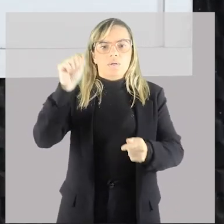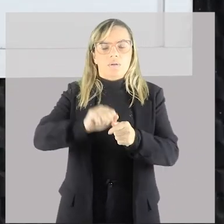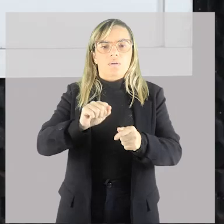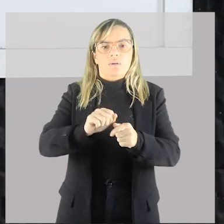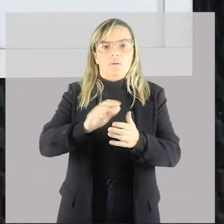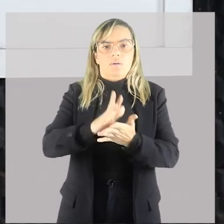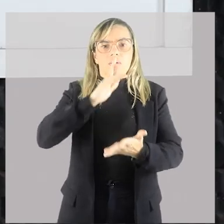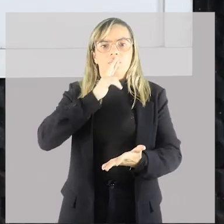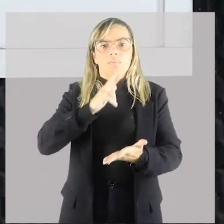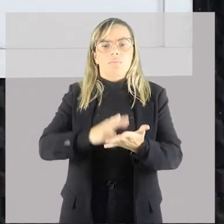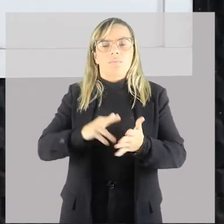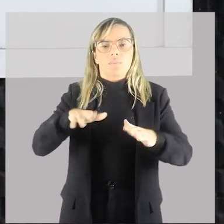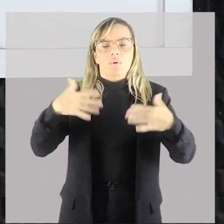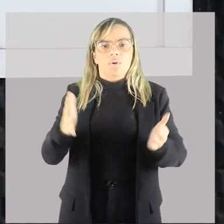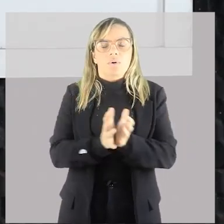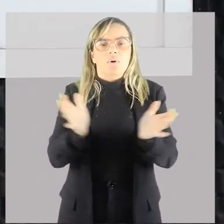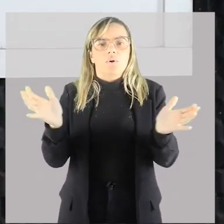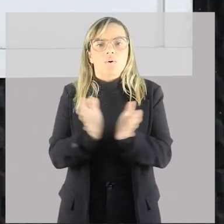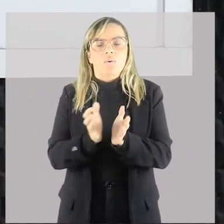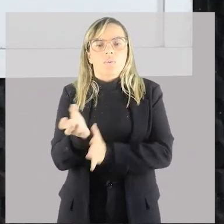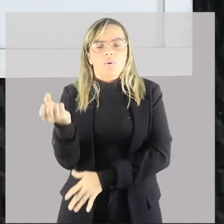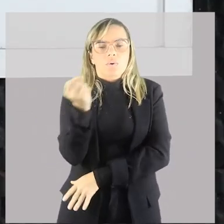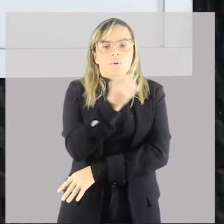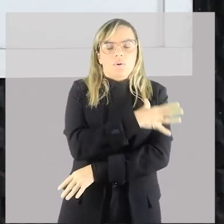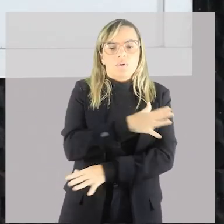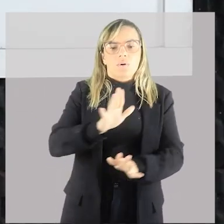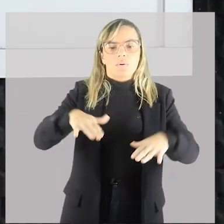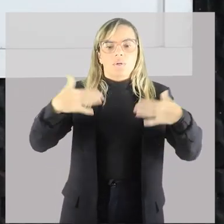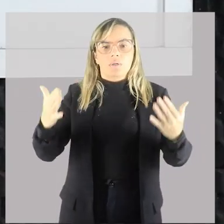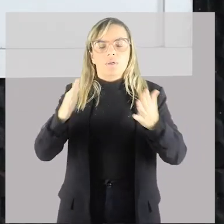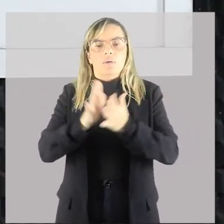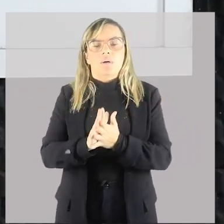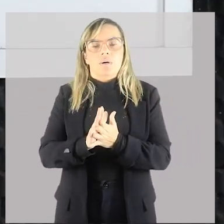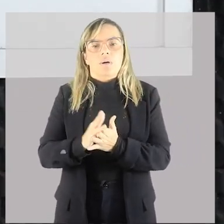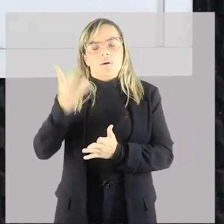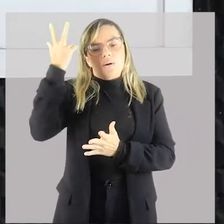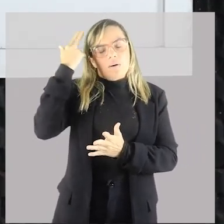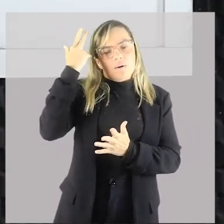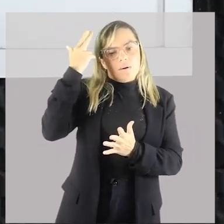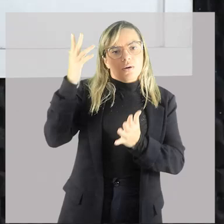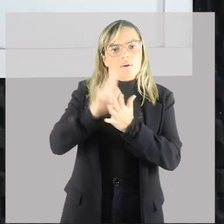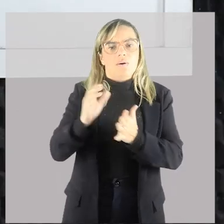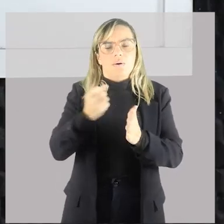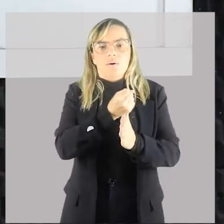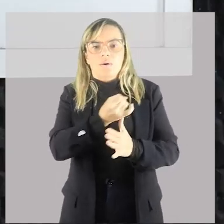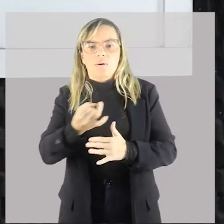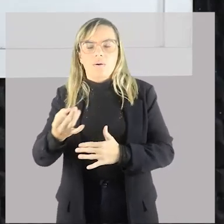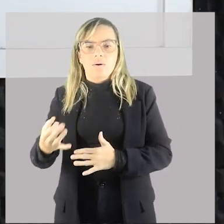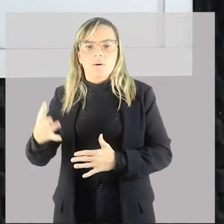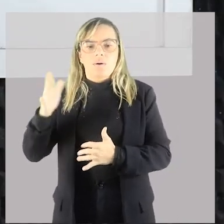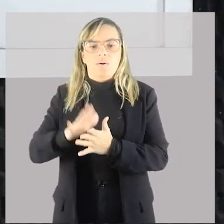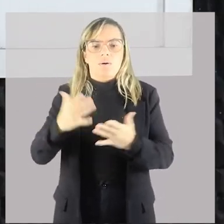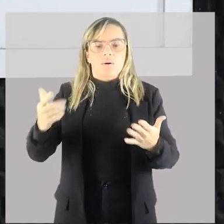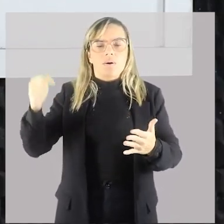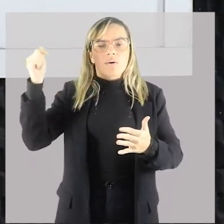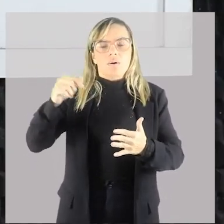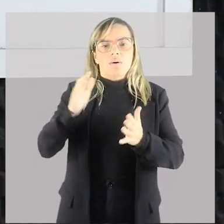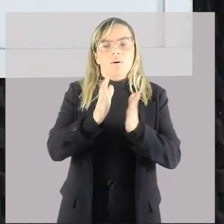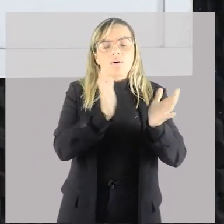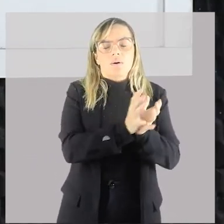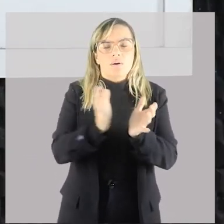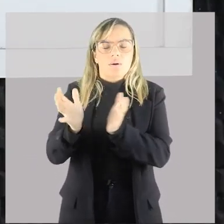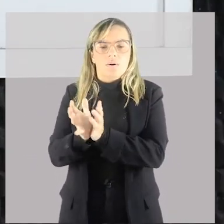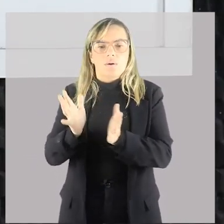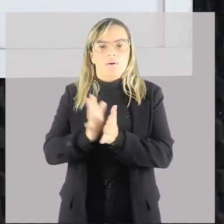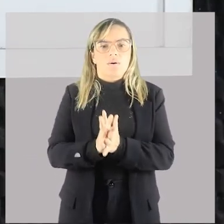resulta em um grupo novo, tá? Geralmente, os problemas de contagem, geralmente não, sempre,